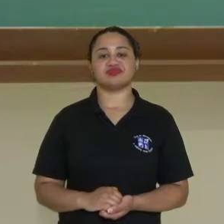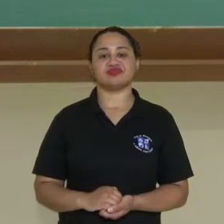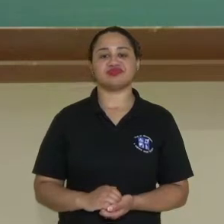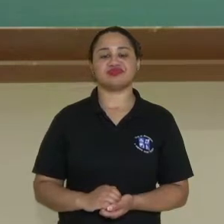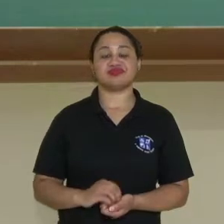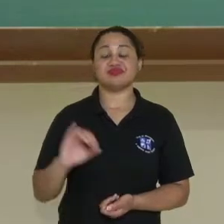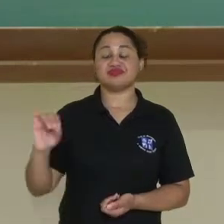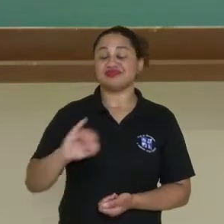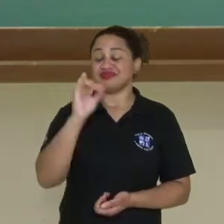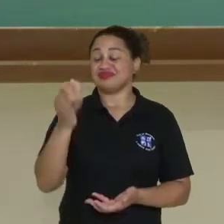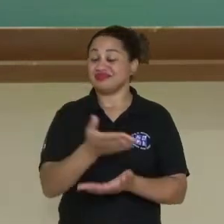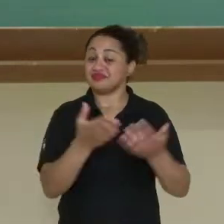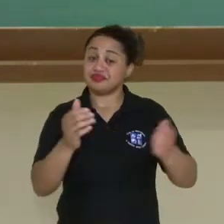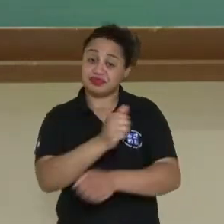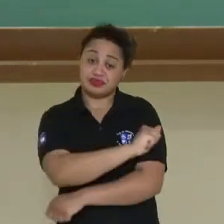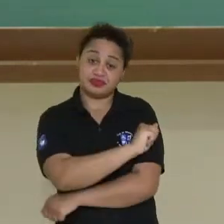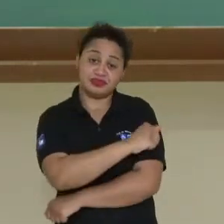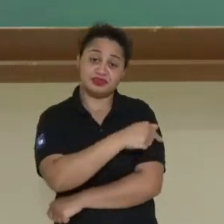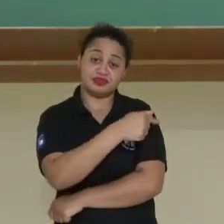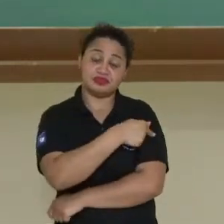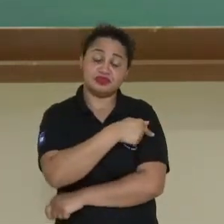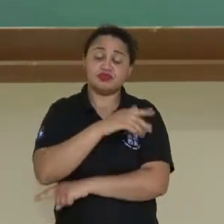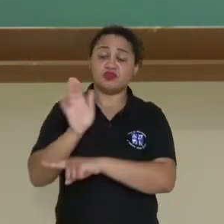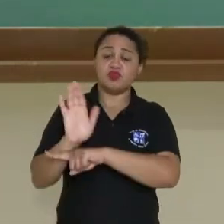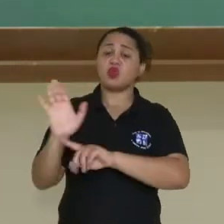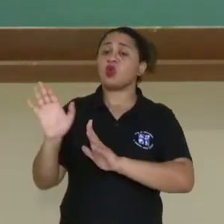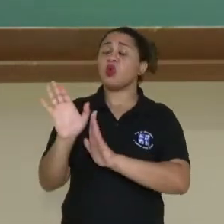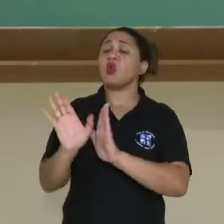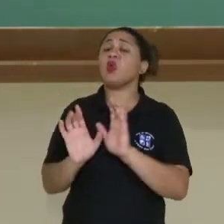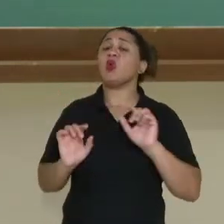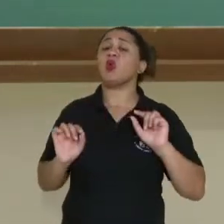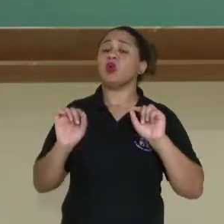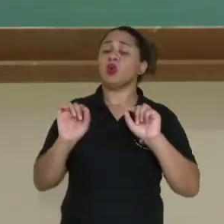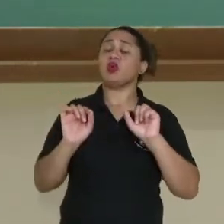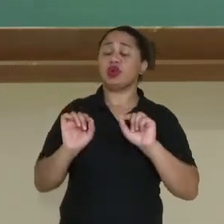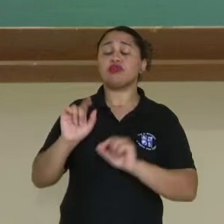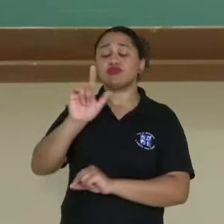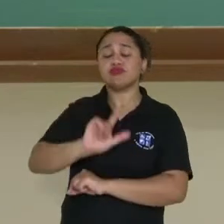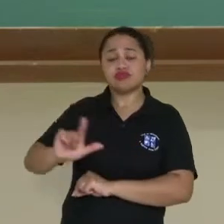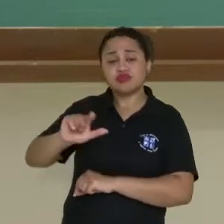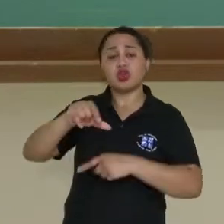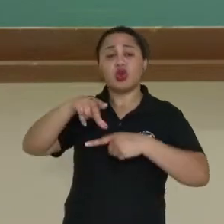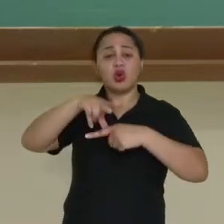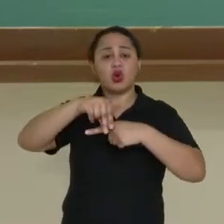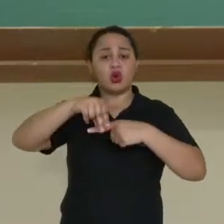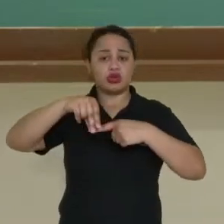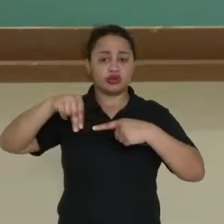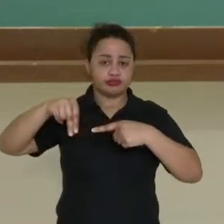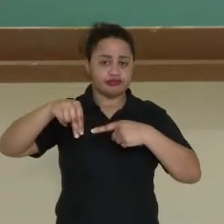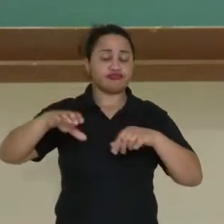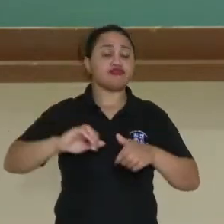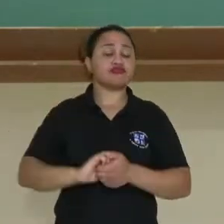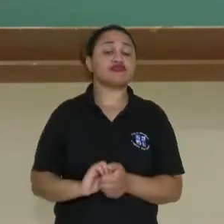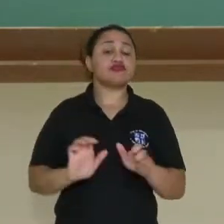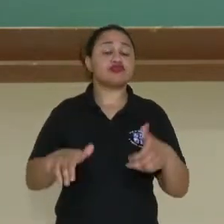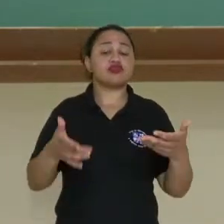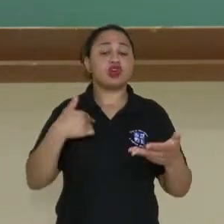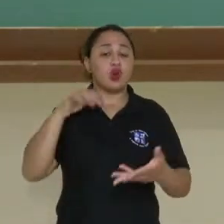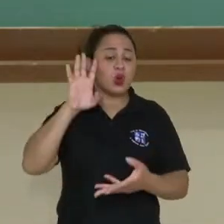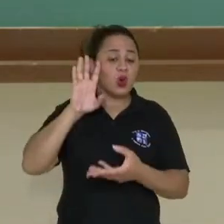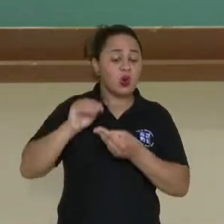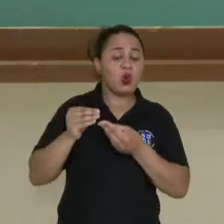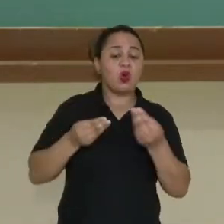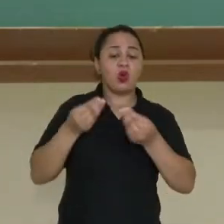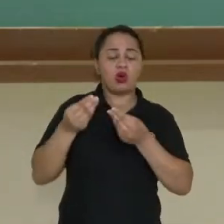Olá, estudantes do sétimo ano. Neste vídeo, vamos conversar um pouquinho sobre literatura de cordel. Vamos entender os